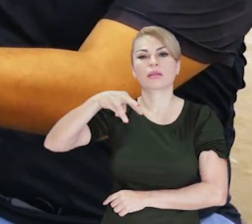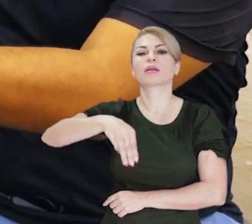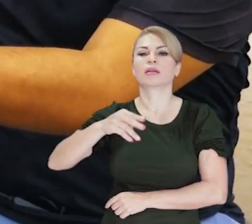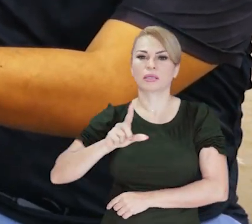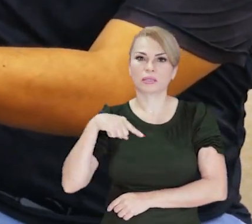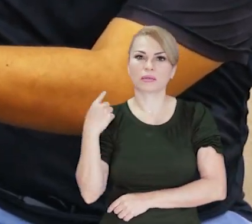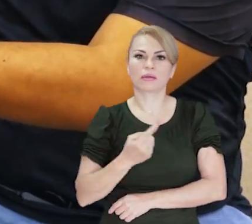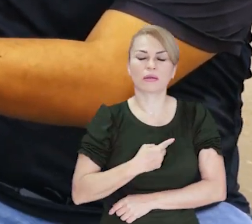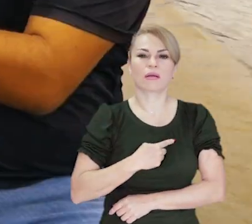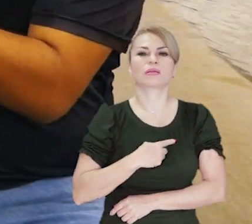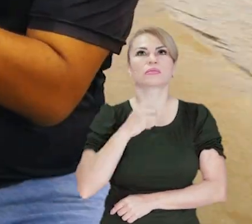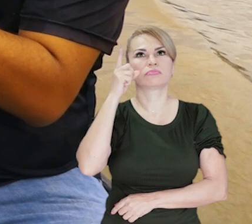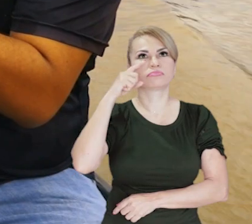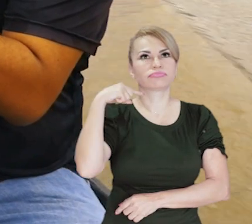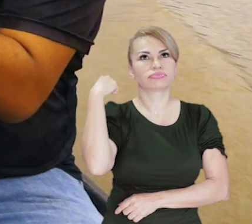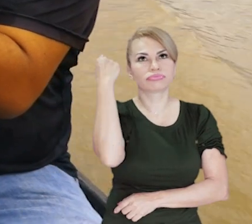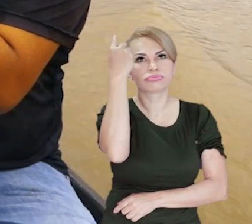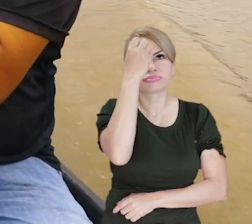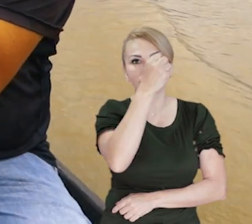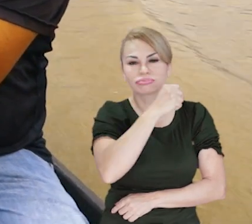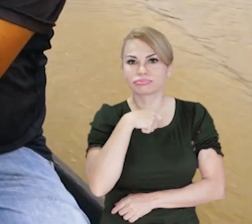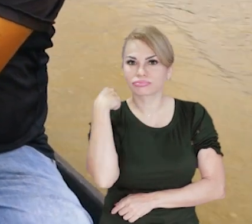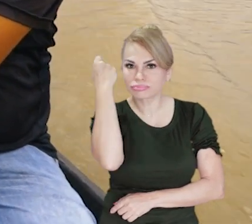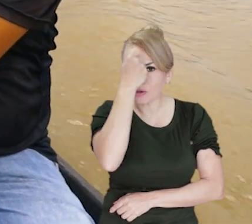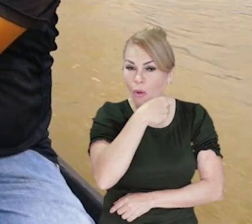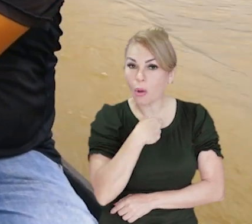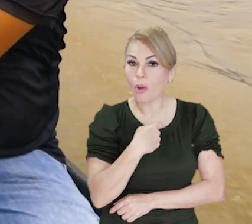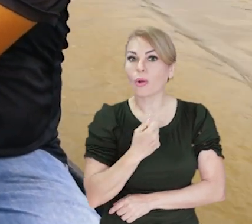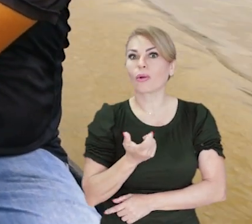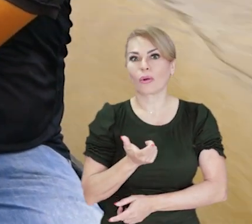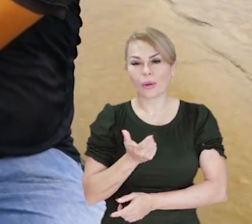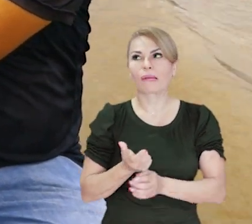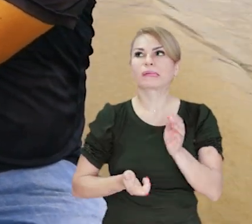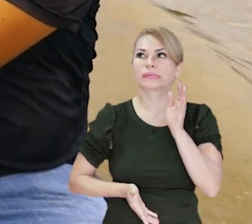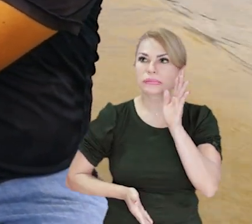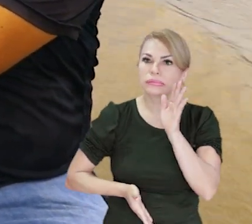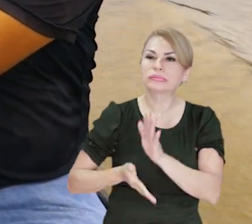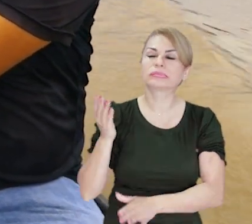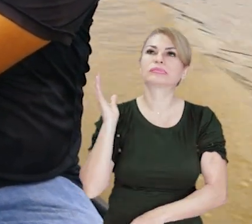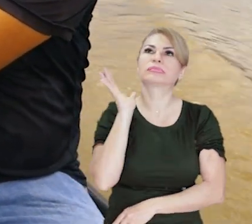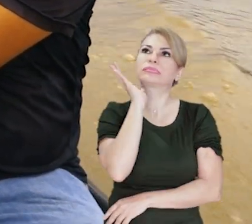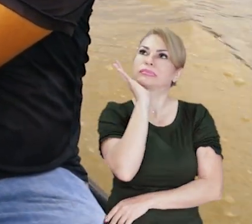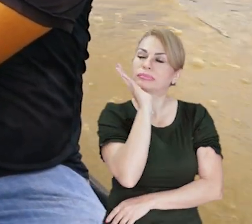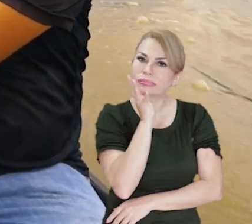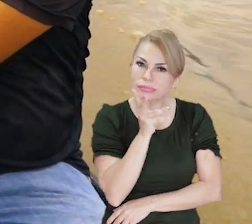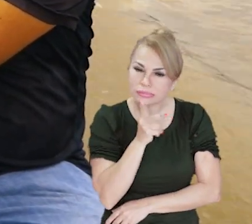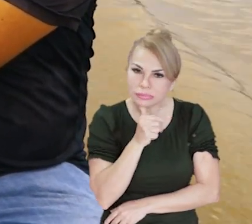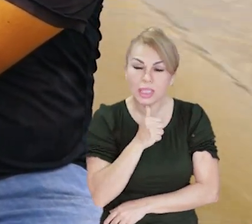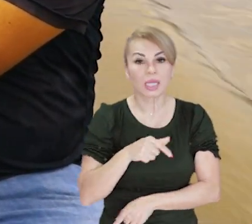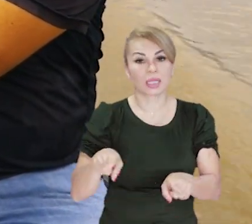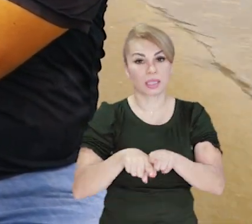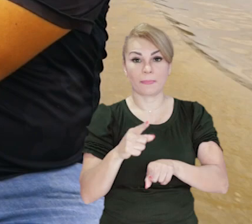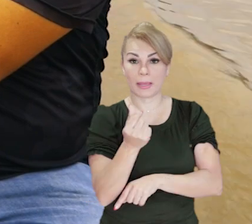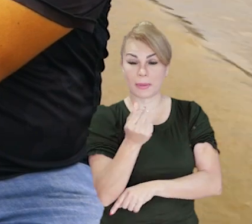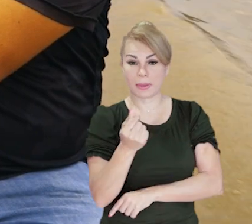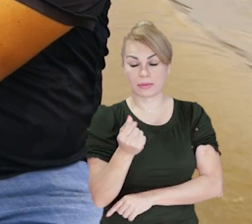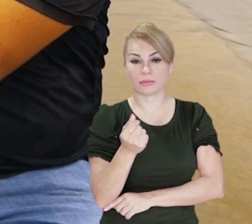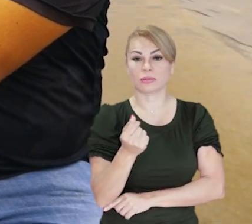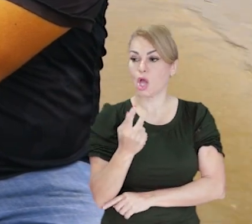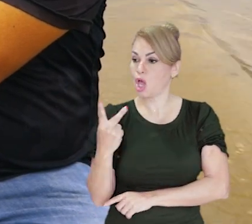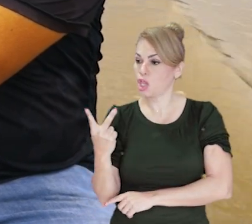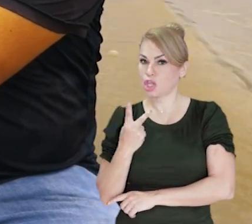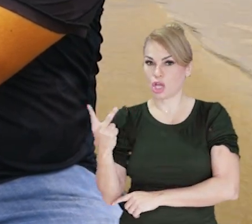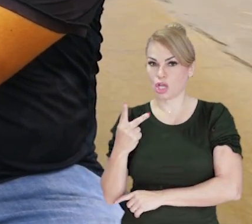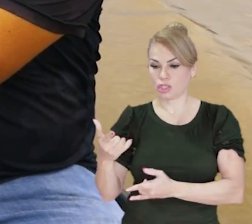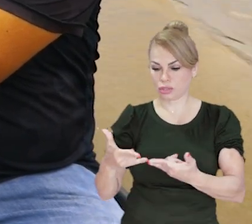poder chegar em Porto Velho. Quanto que custa para chegar lá em Porto Velho, mais ou menos, dinheiro? Para passagem de barco até lá? A passagem de barco para nós dois chegar até